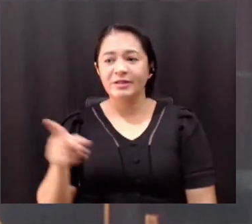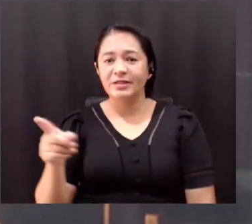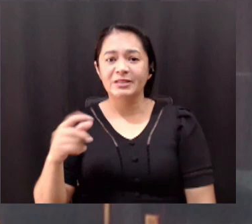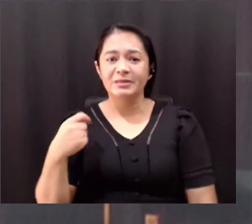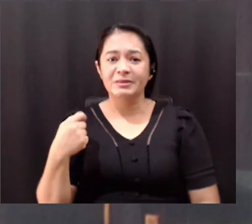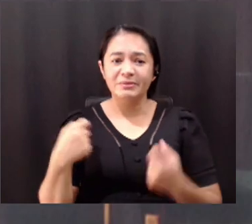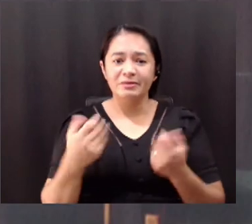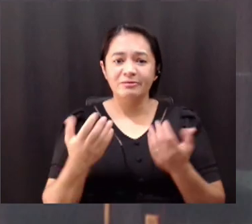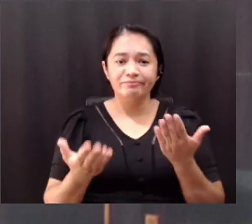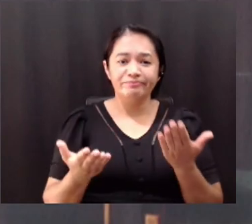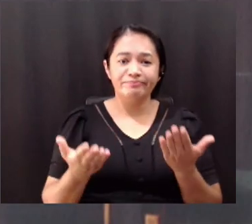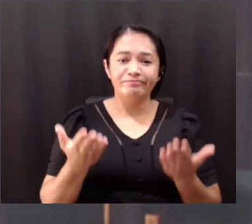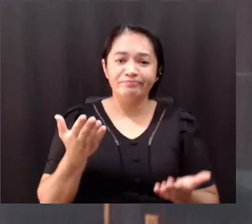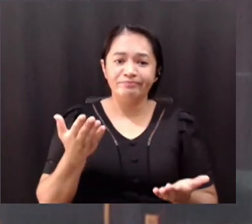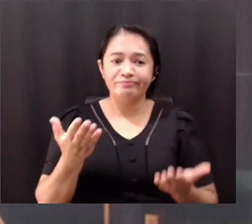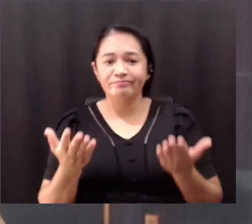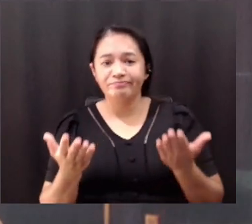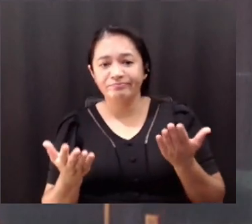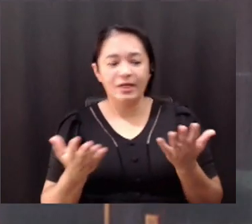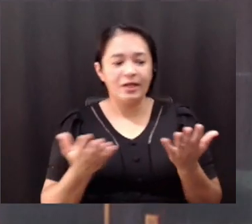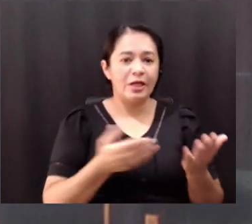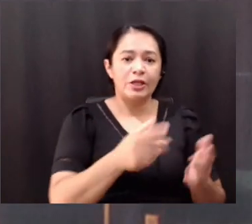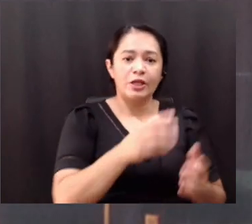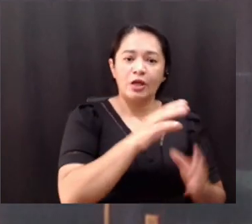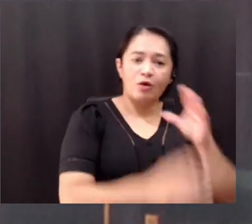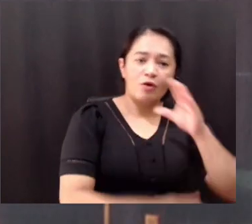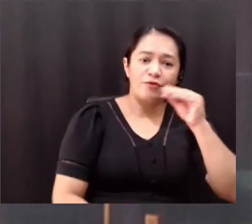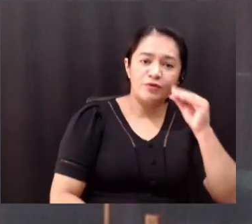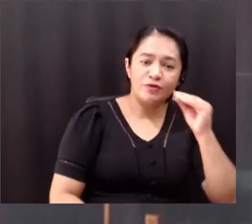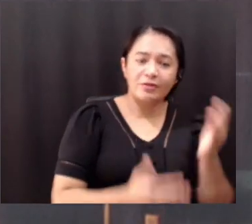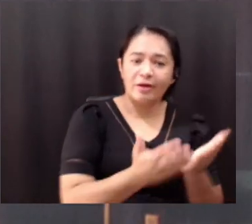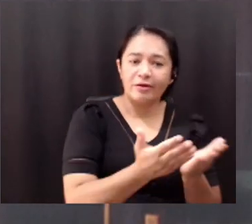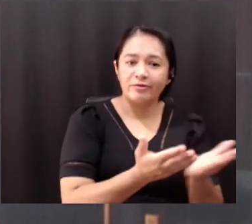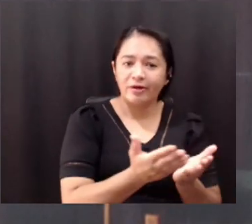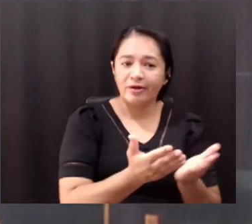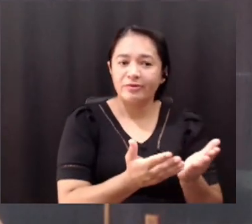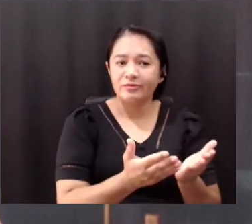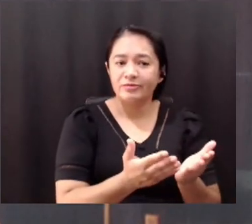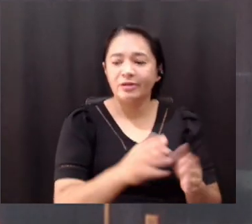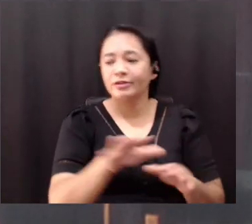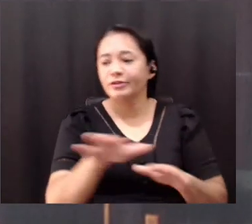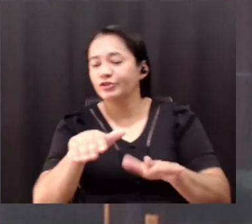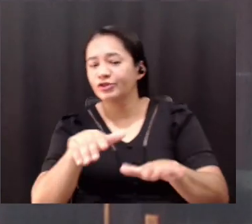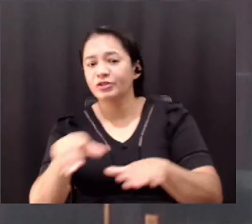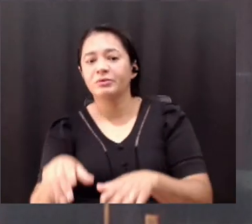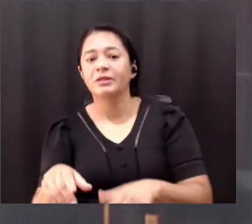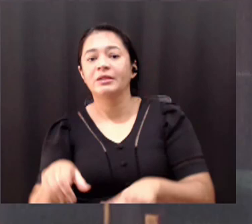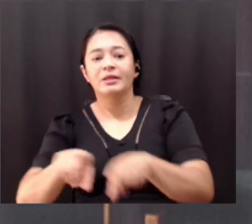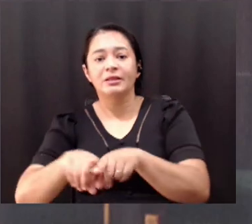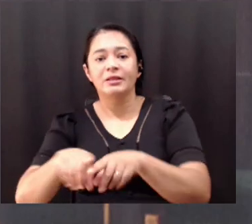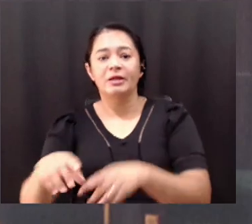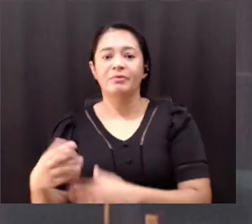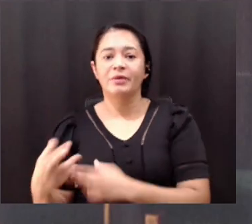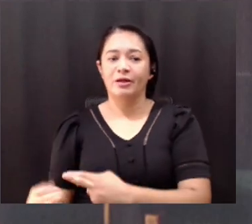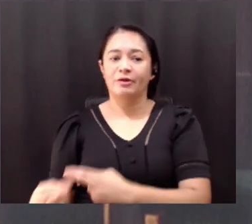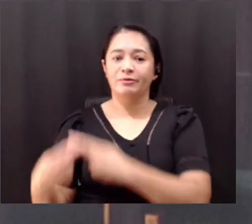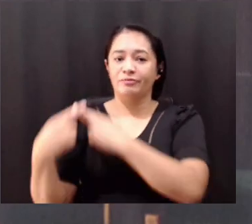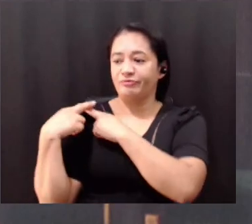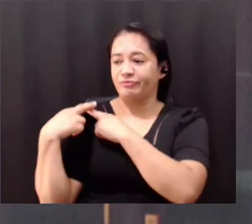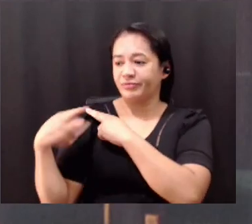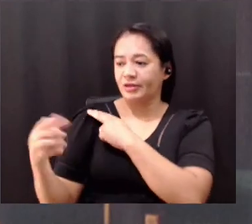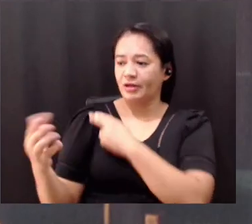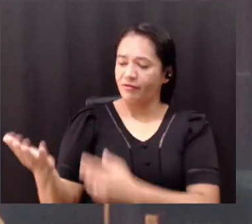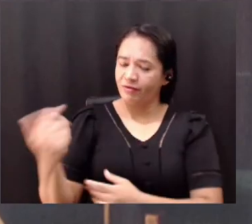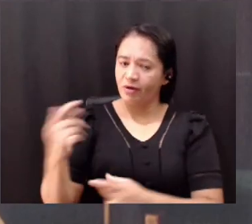pratos, tratando o funcionário que reclama, eventualmente chamando aquele gestor que é um possível assediador para uma reunião, para uma